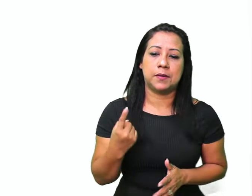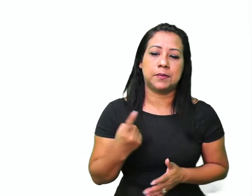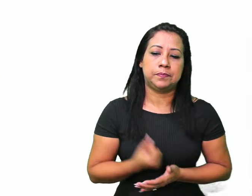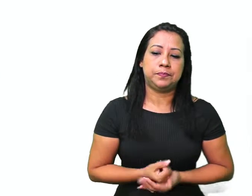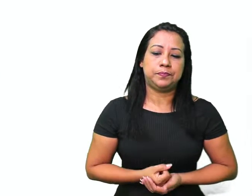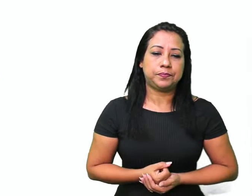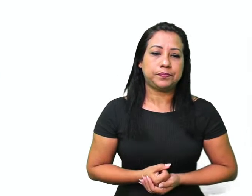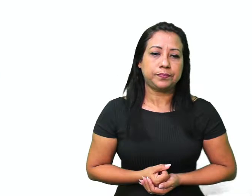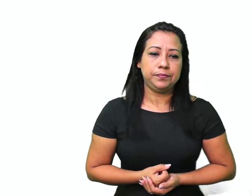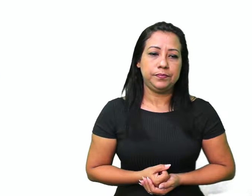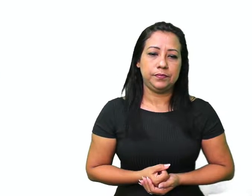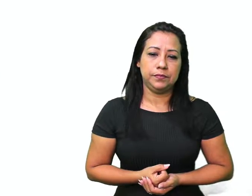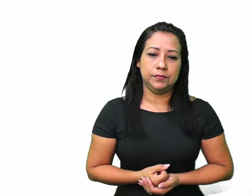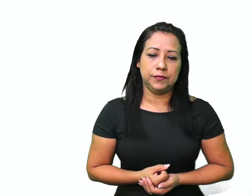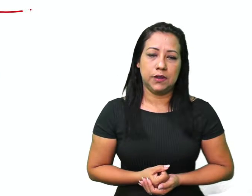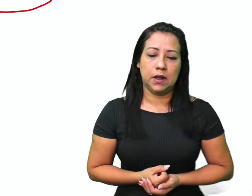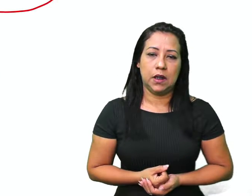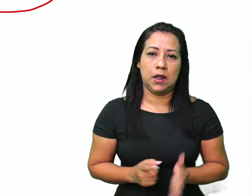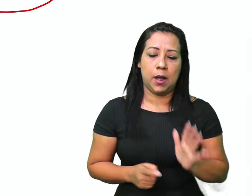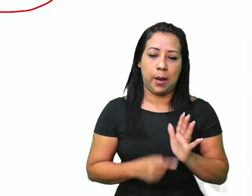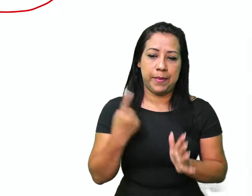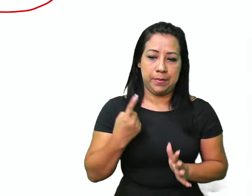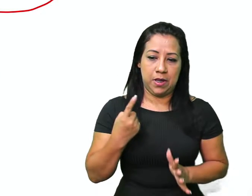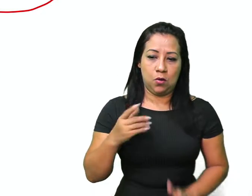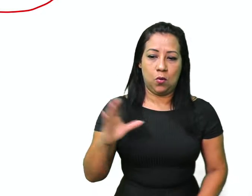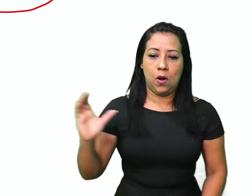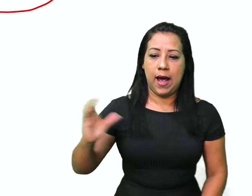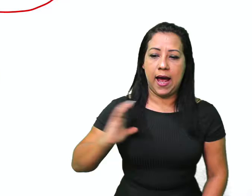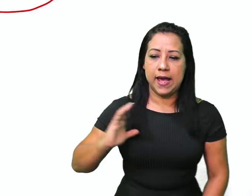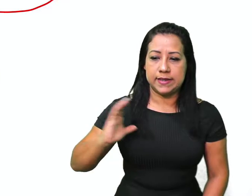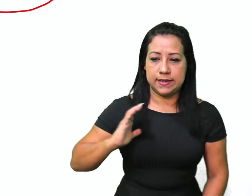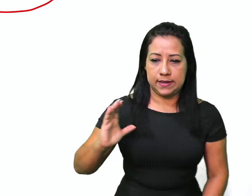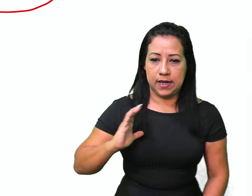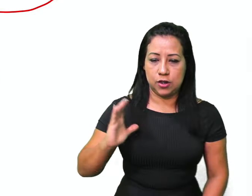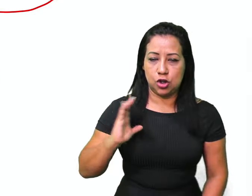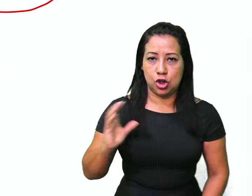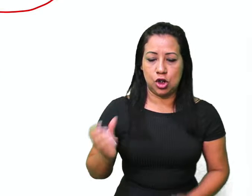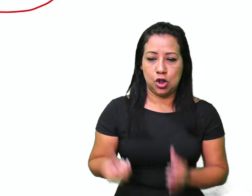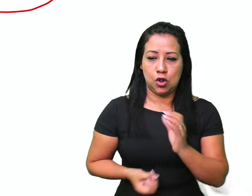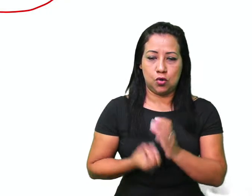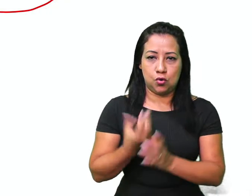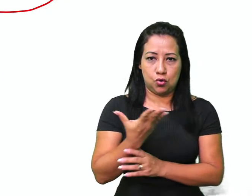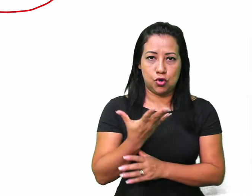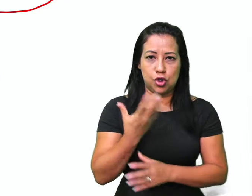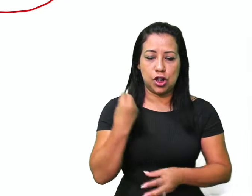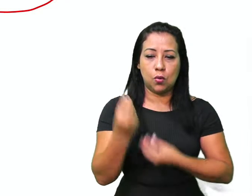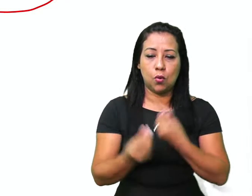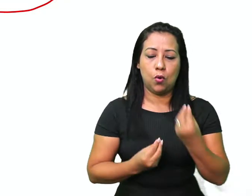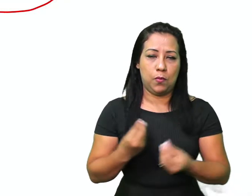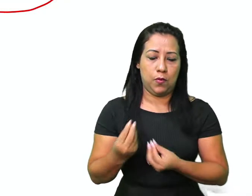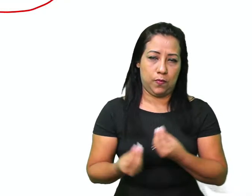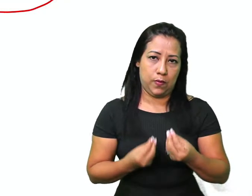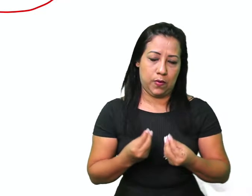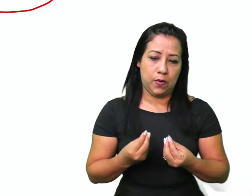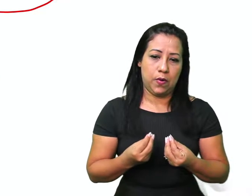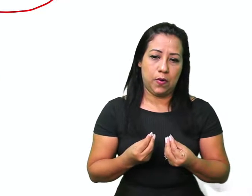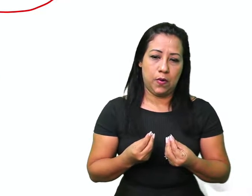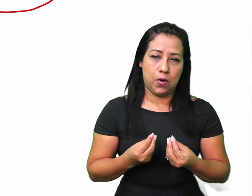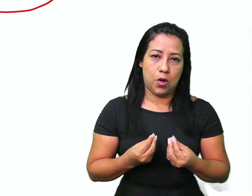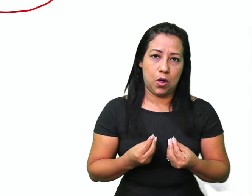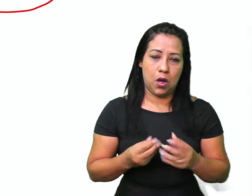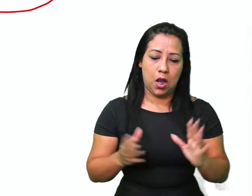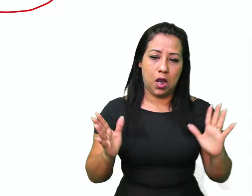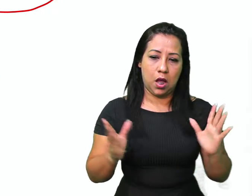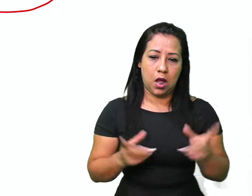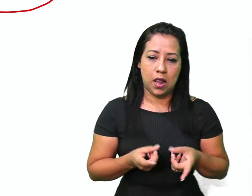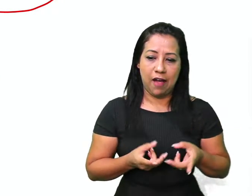como cidades comerciais. O comércio, pelas trocas, tá? Na agricultura.